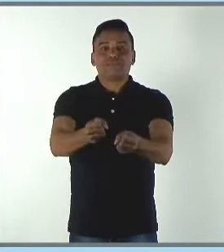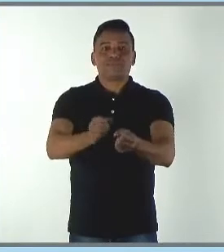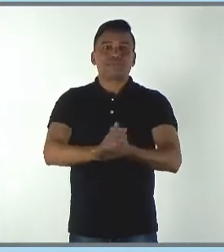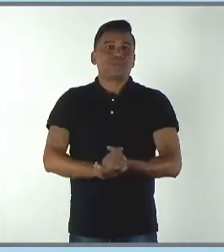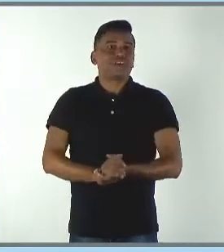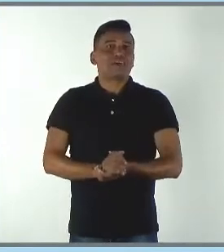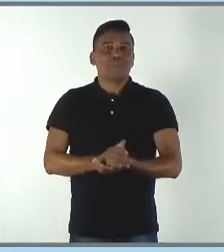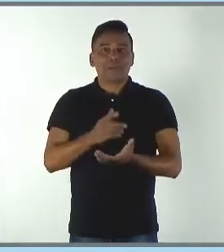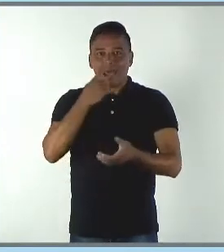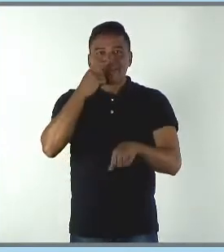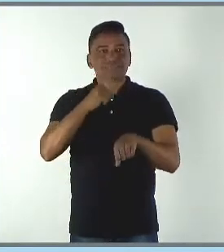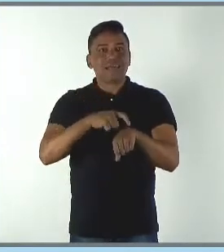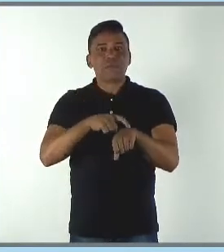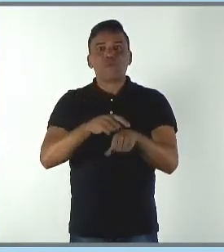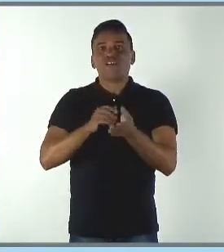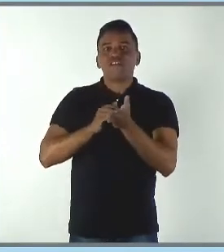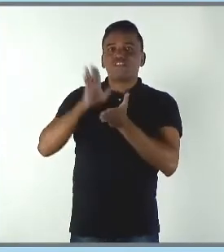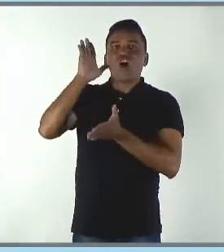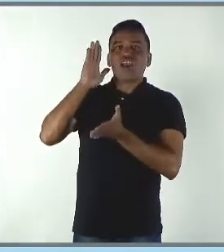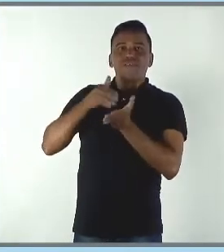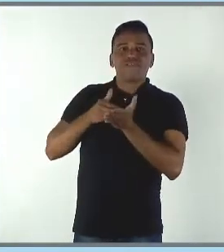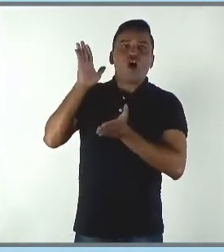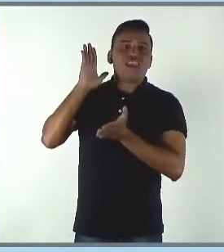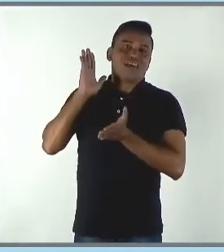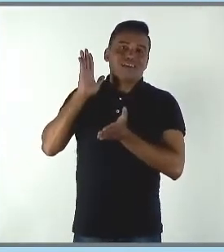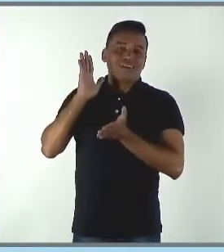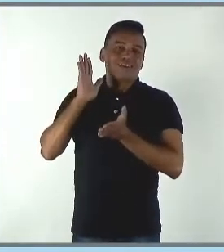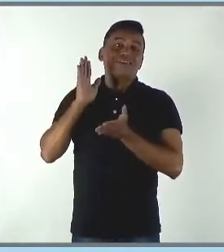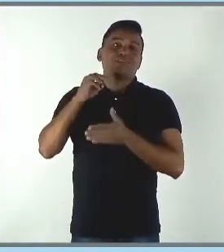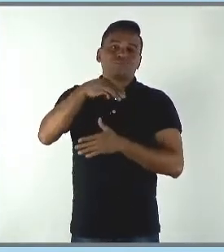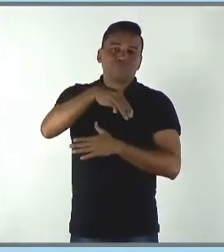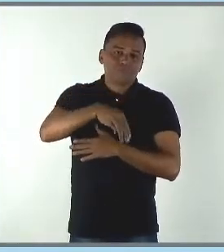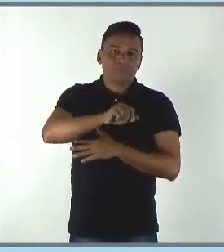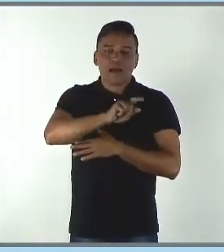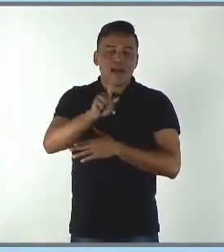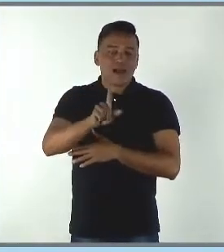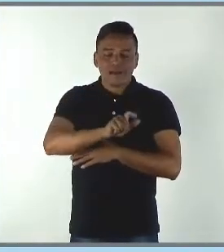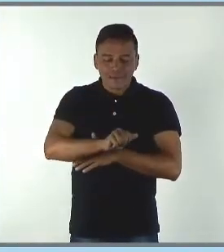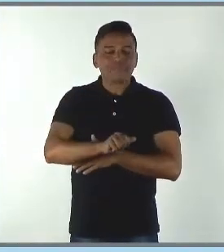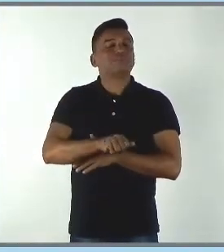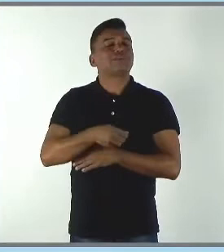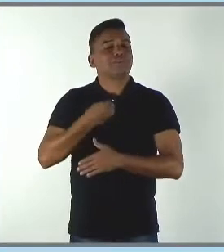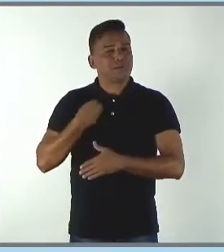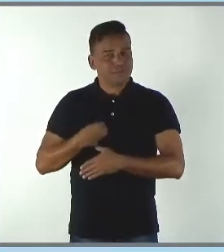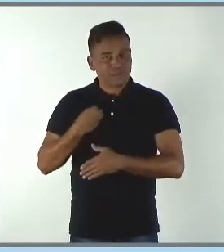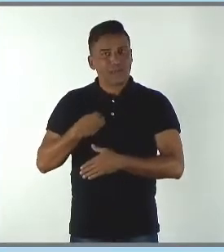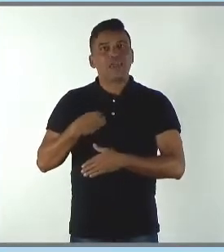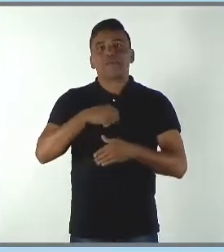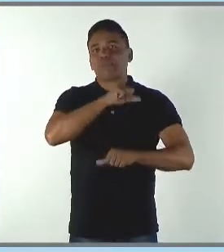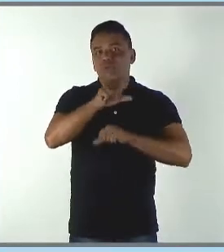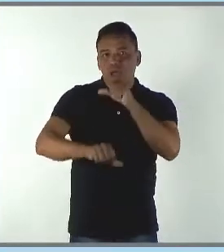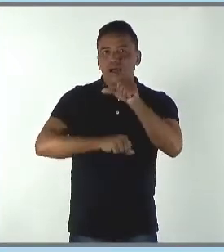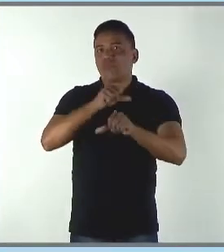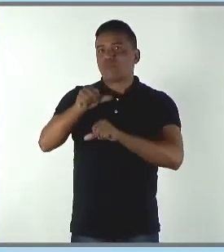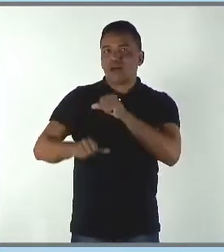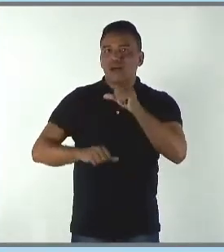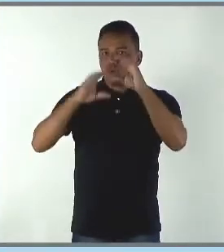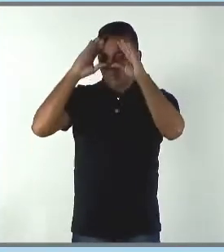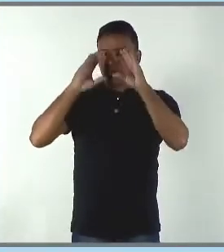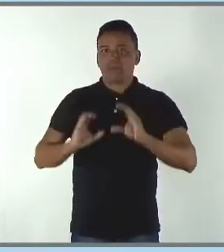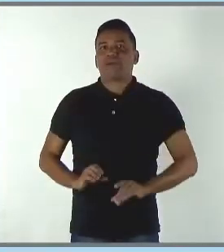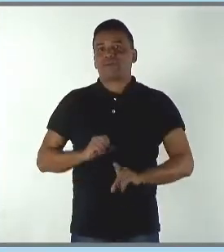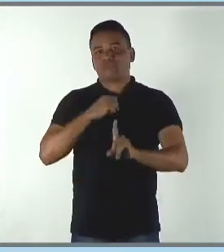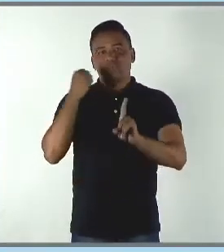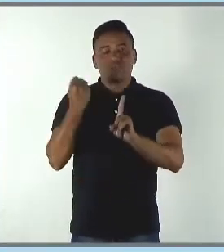embora. Então, a Masa participa dessa condição como tantas outras pessoas. Tá? E a editora dela, portanto, vai nascer aí. Ela